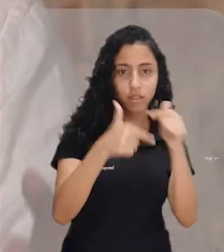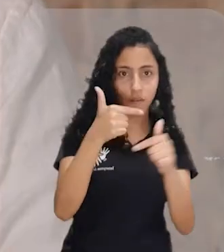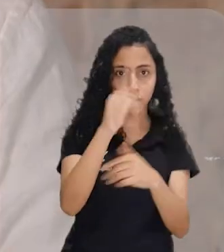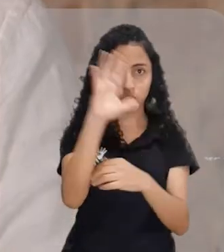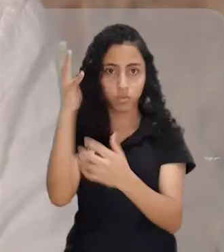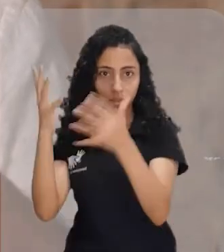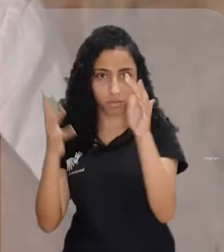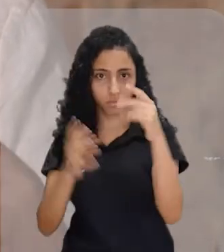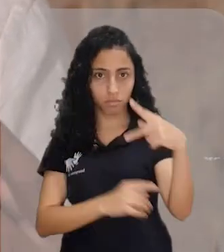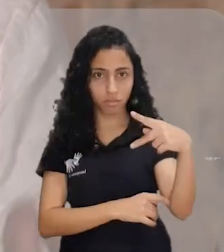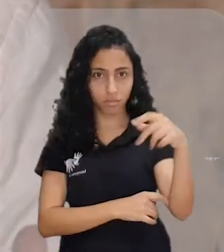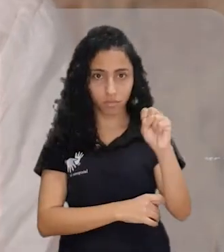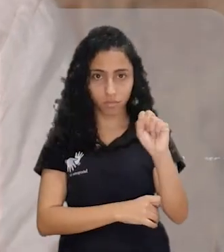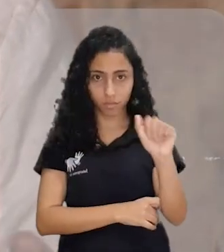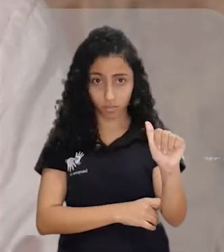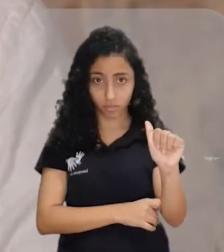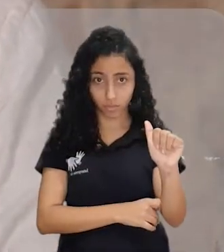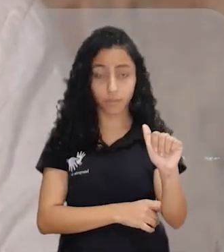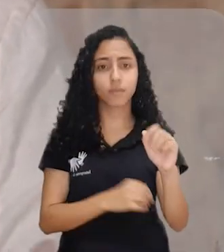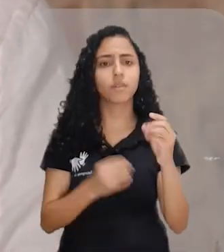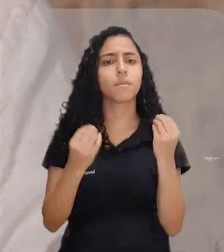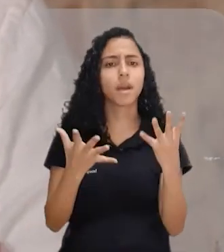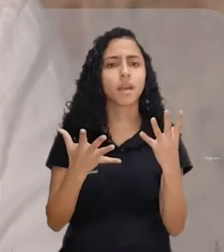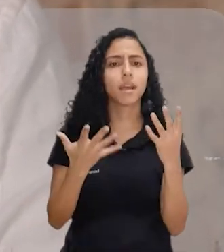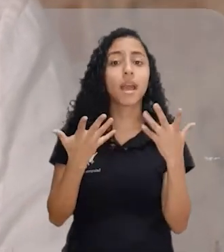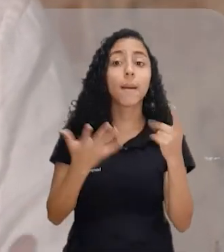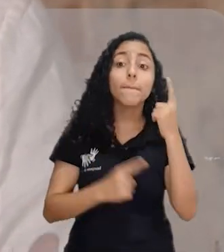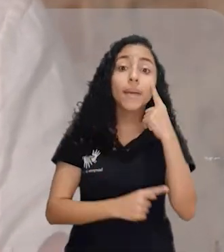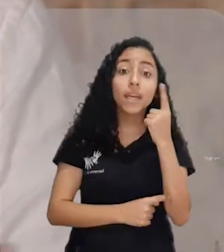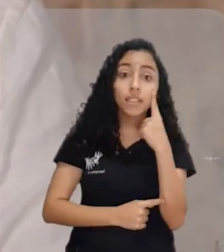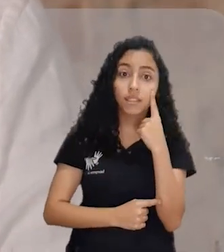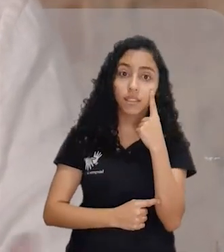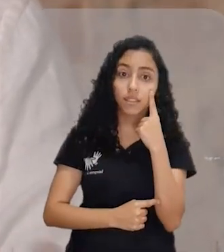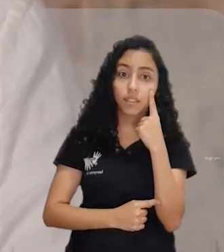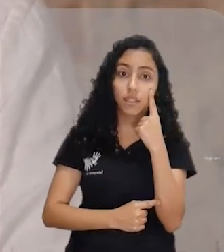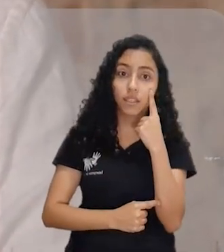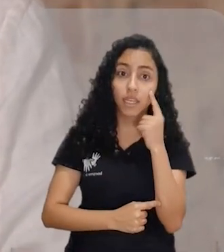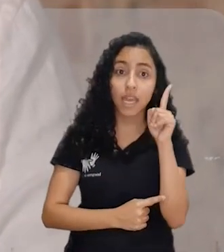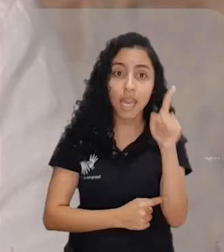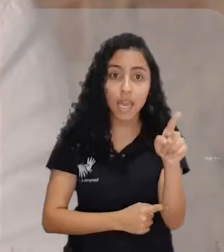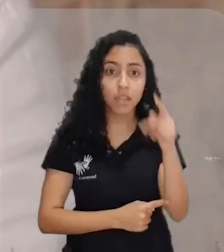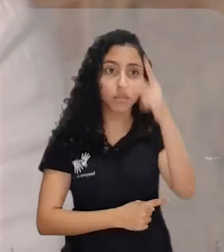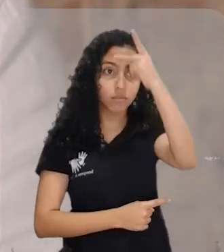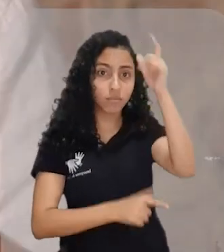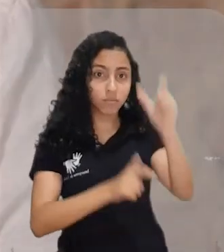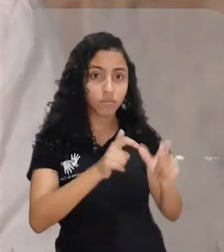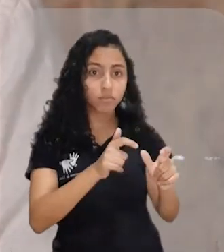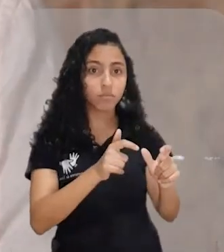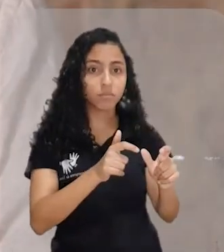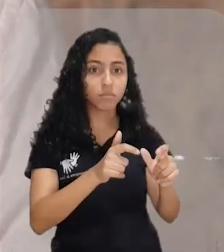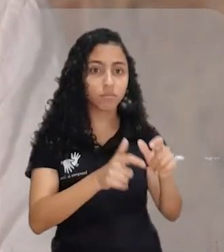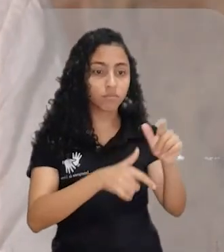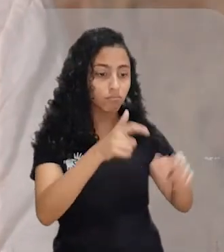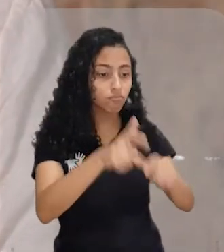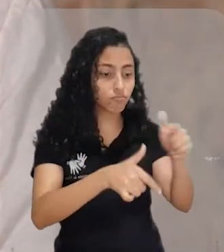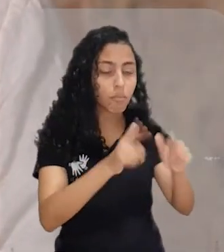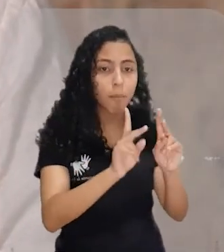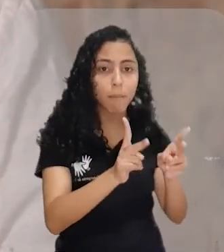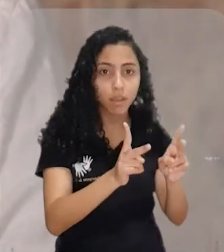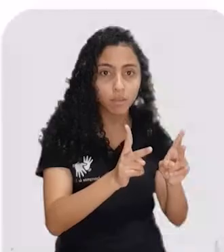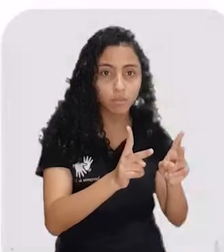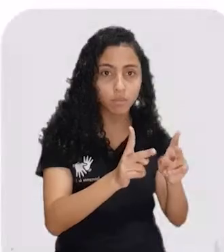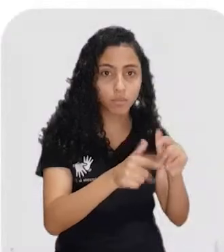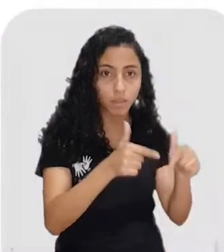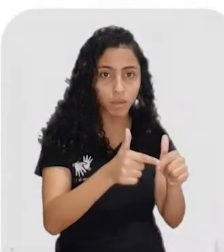por serviços? A ideia central é recompensar financeiramente o produtor que produz e mantém aquele